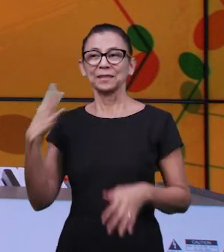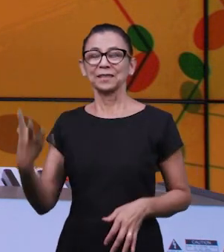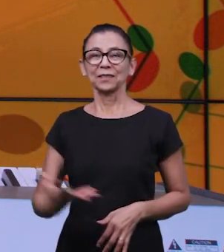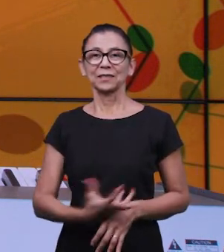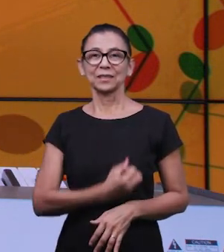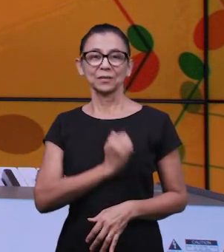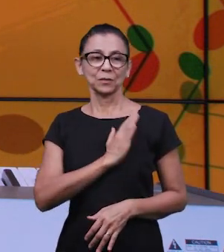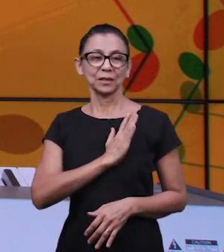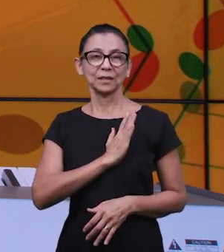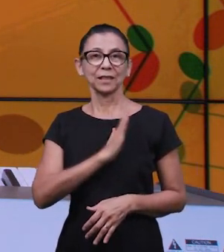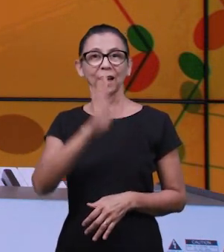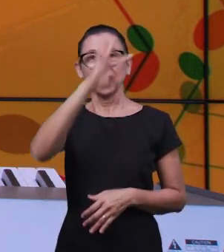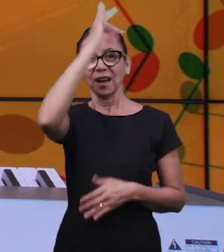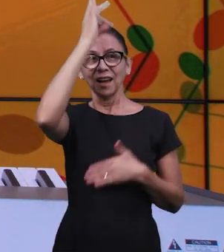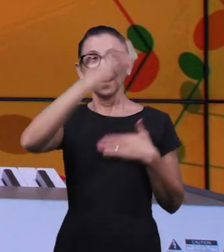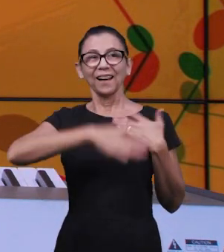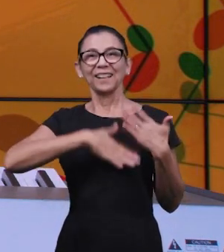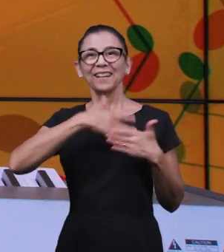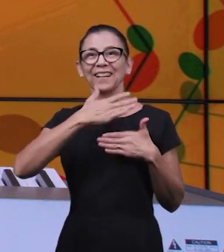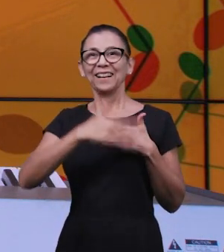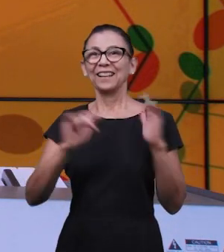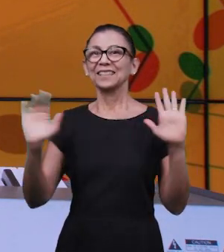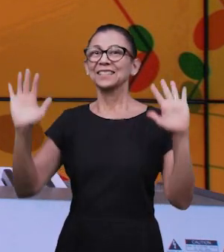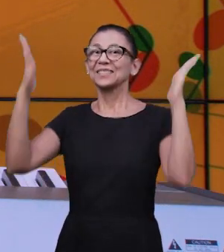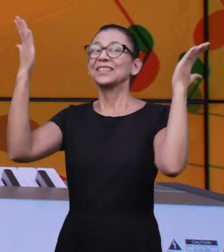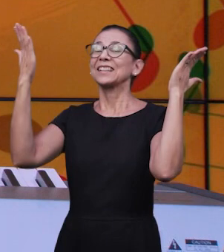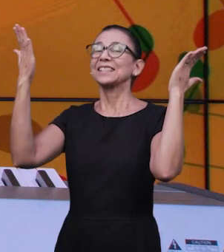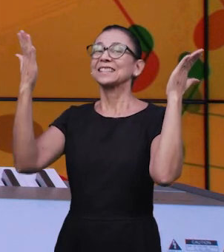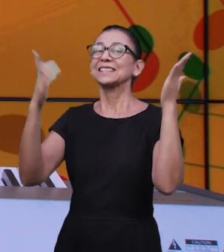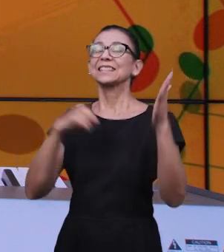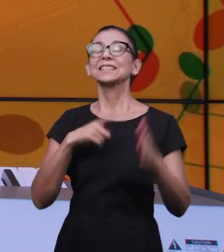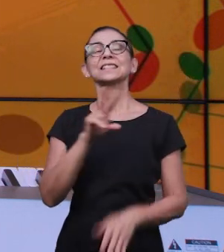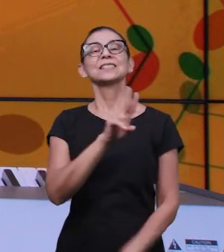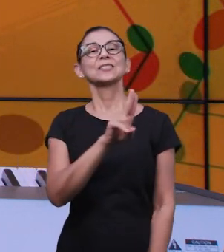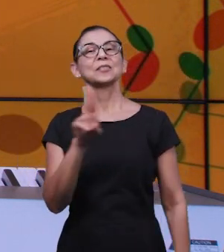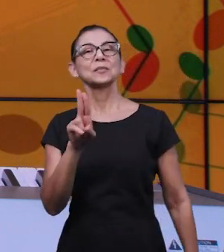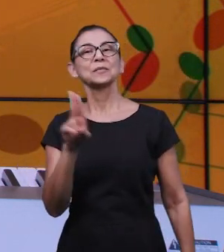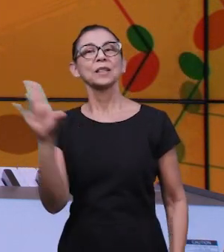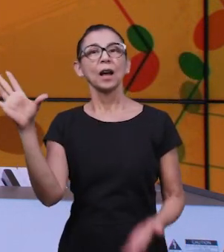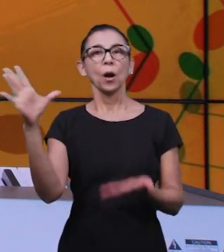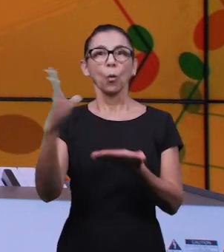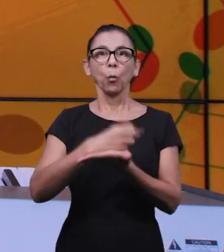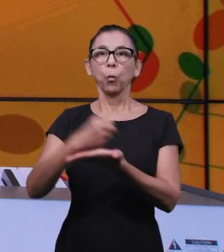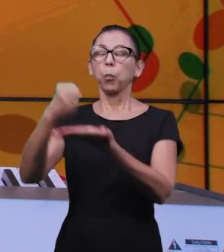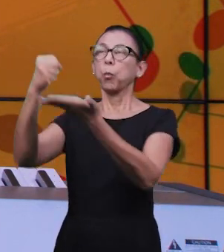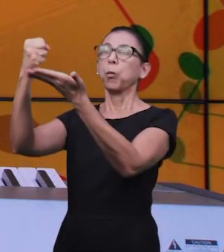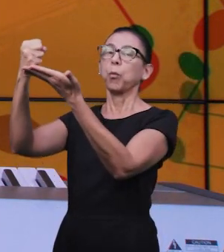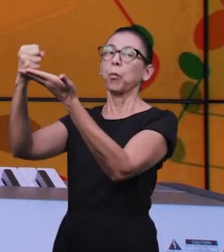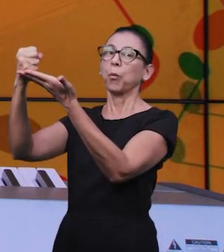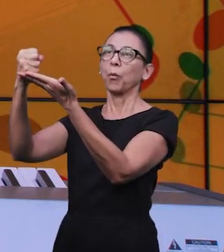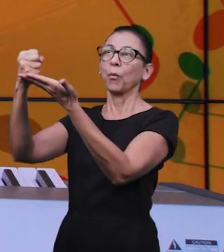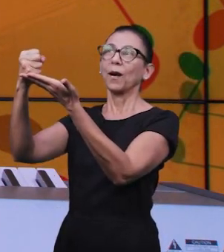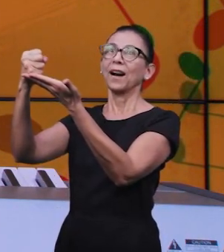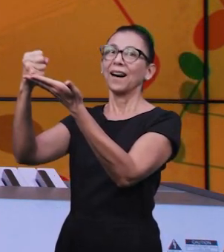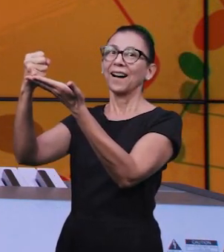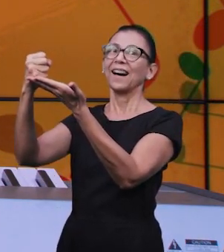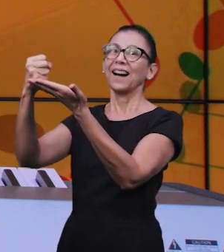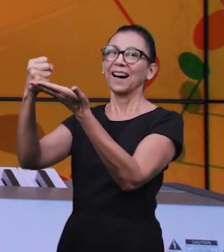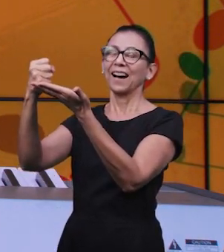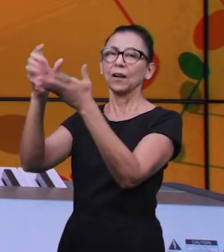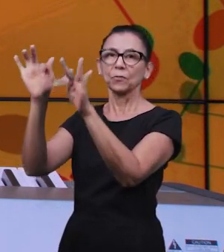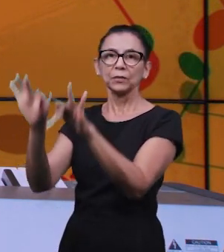Permanecendo firme no caminho, porque é Jesus que vem te buscar. E Ele quer te encontrar vestida